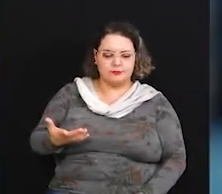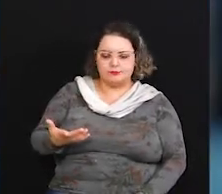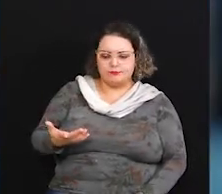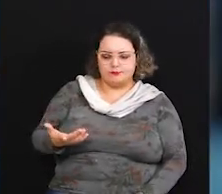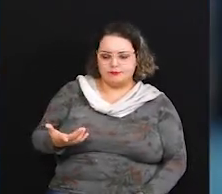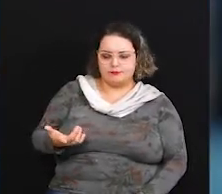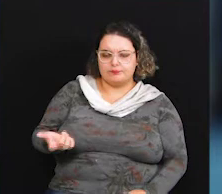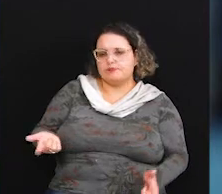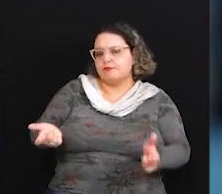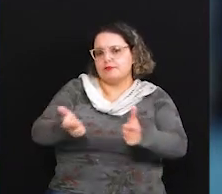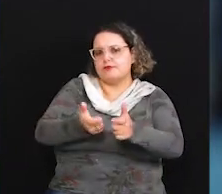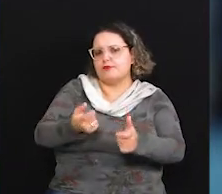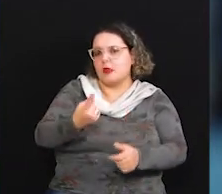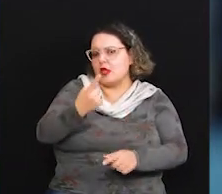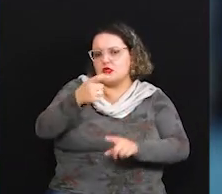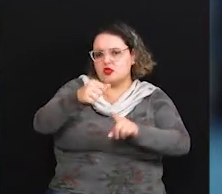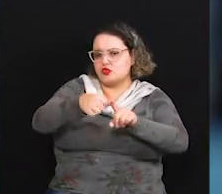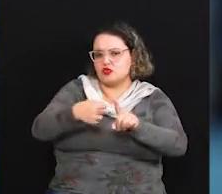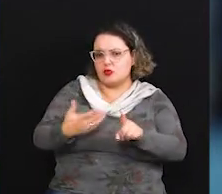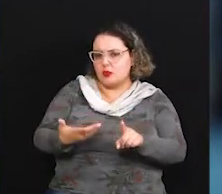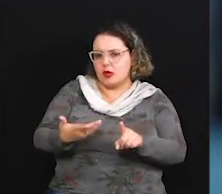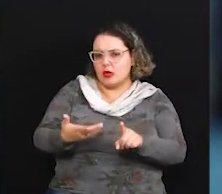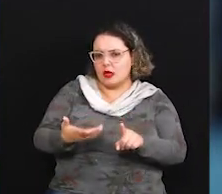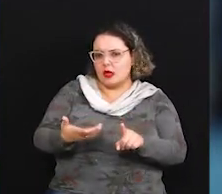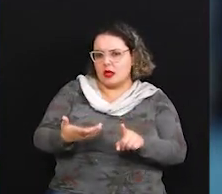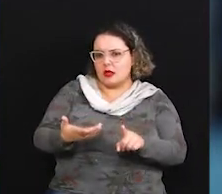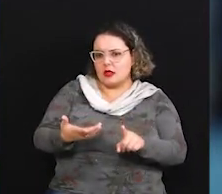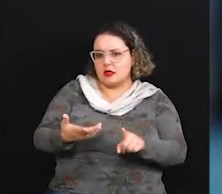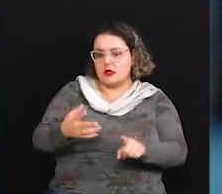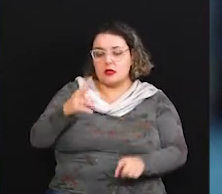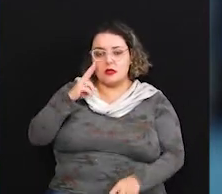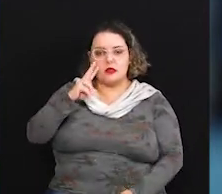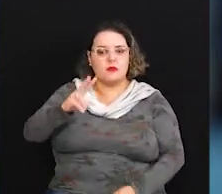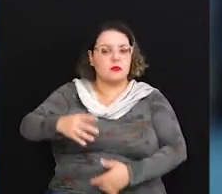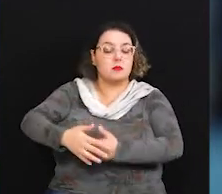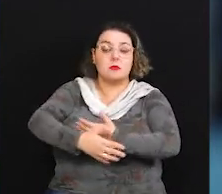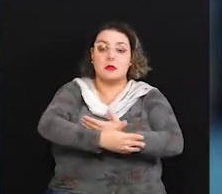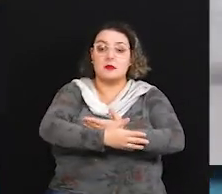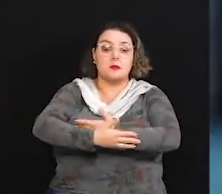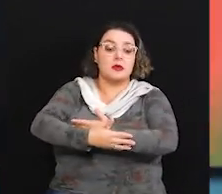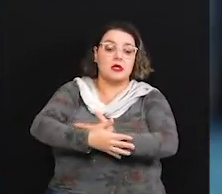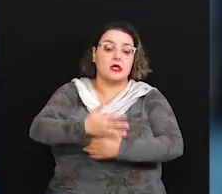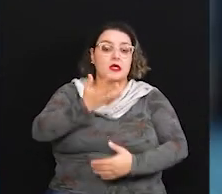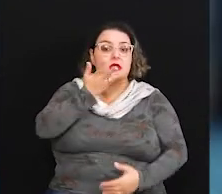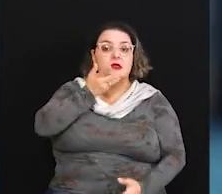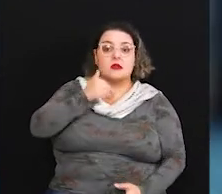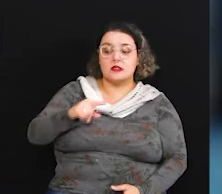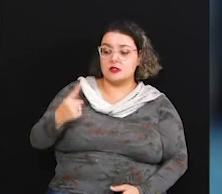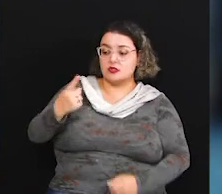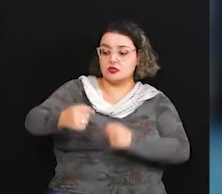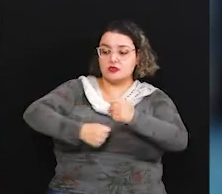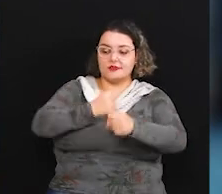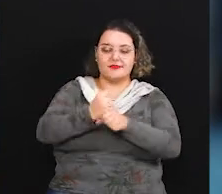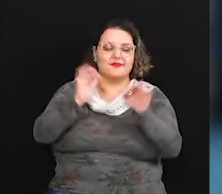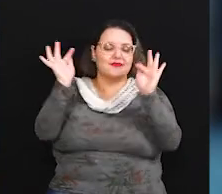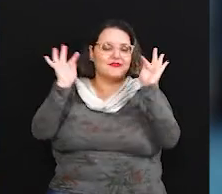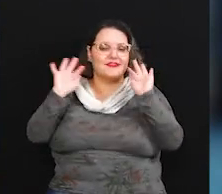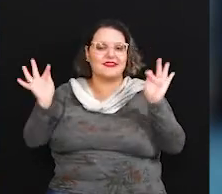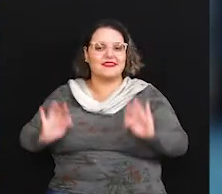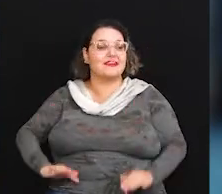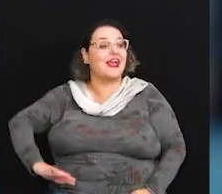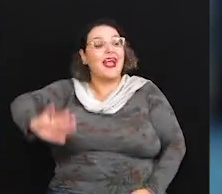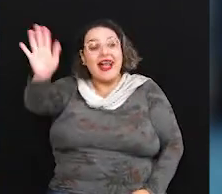em menos de 1 mês, e você vê bebês, crianças de 1 ano, super